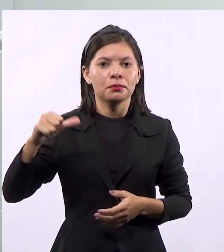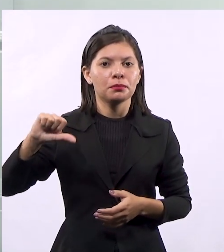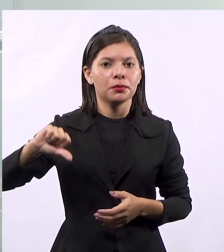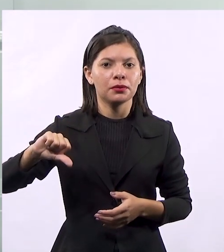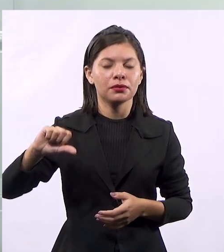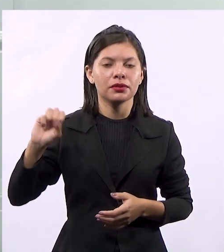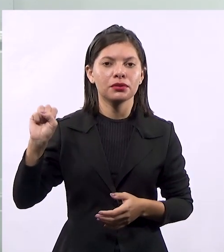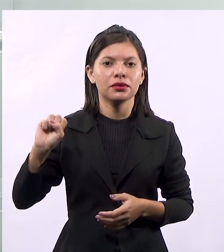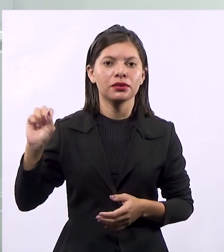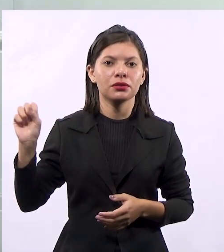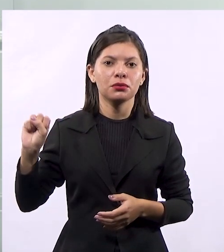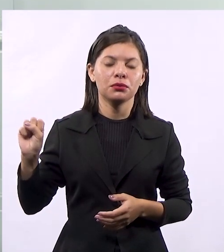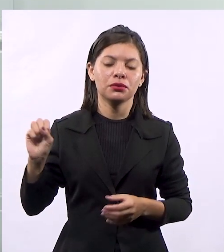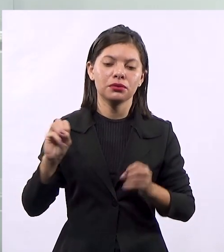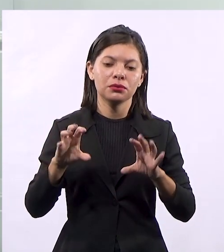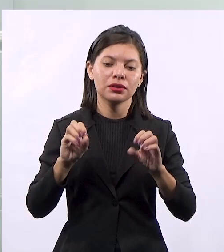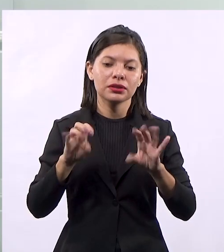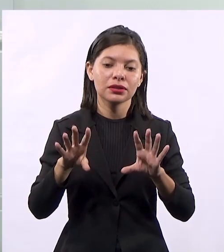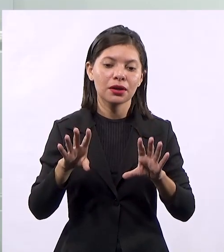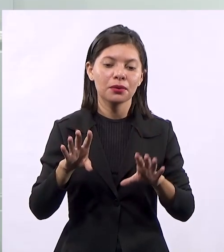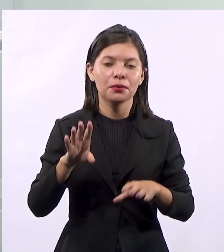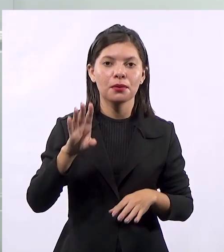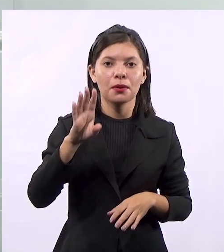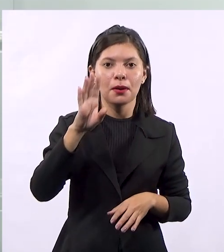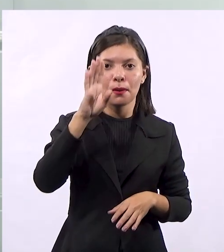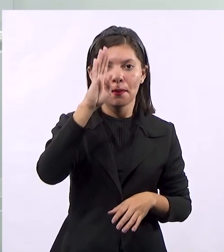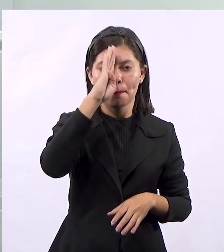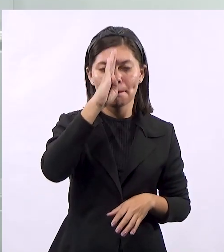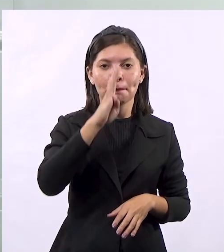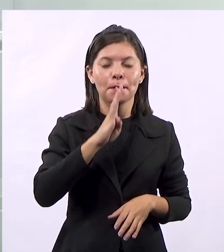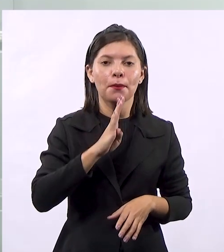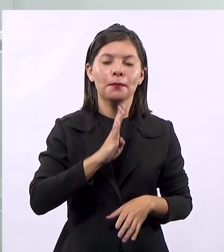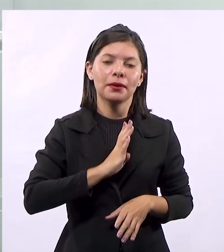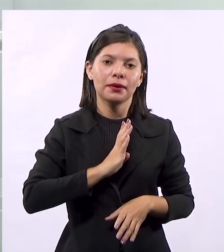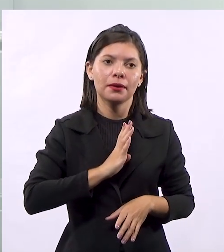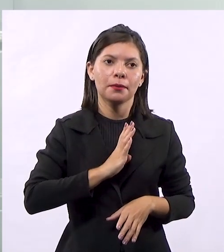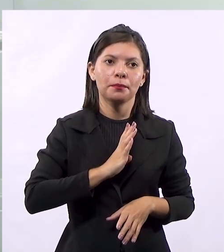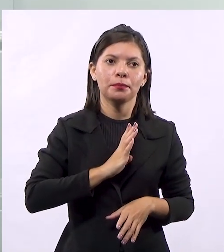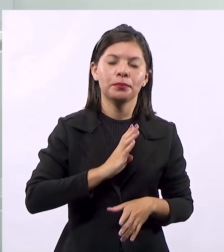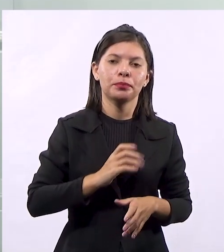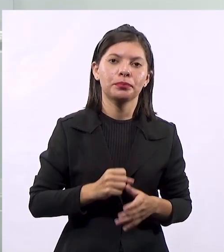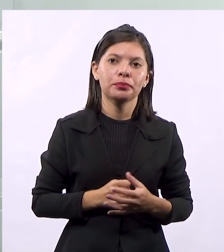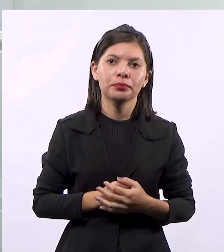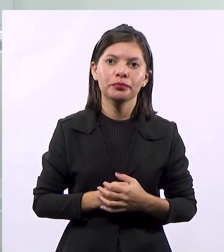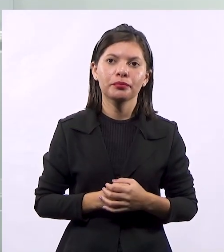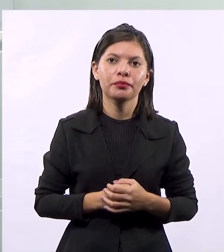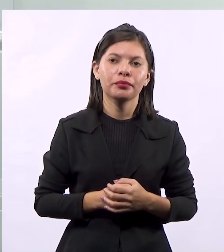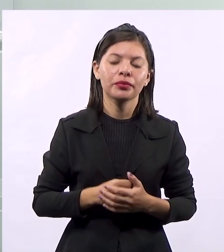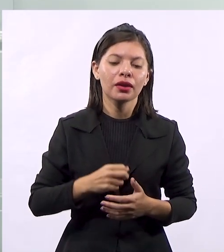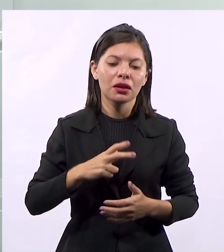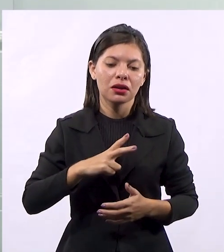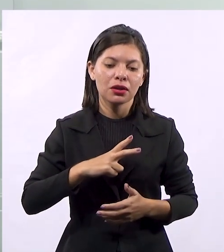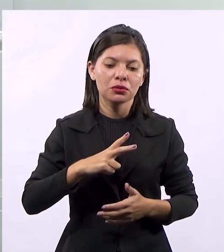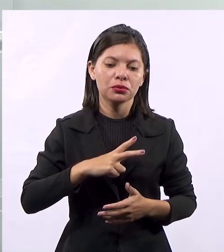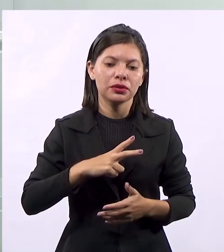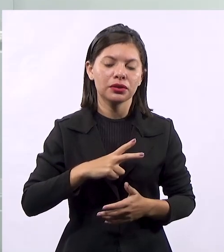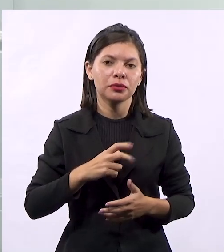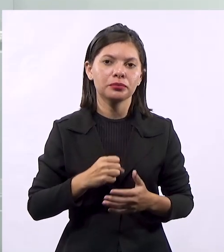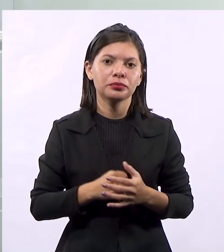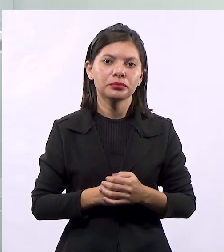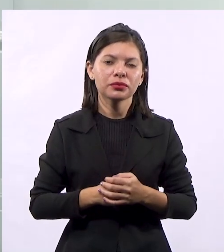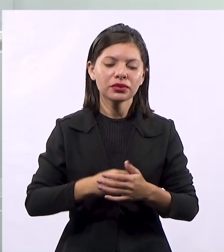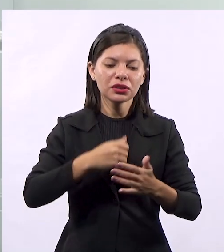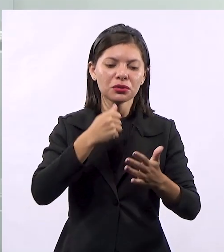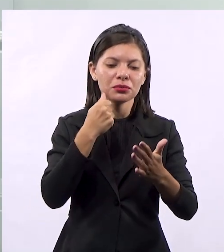eles tinham a guarda. Então, a partir efetivamente de 1988, a educação é